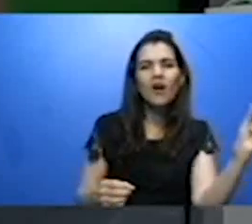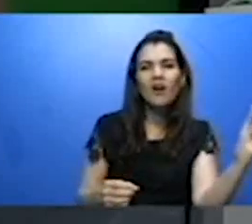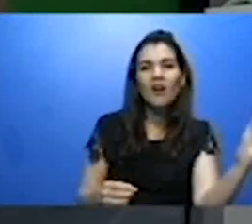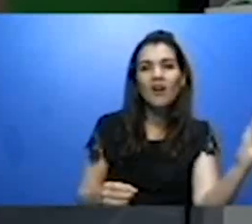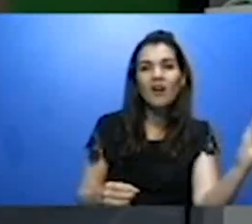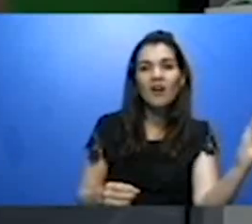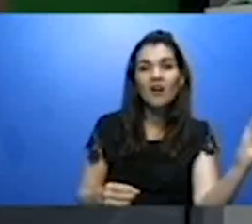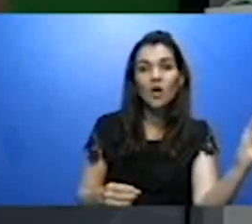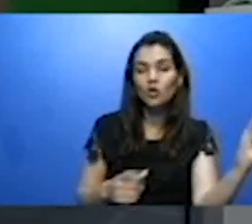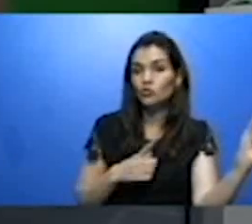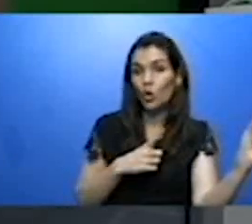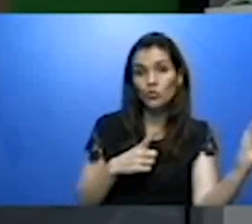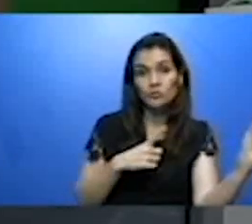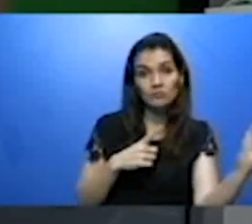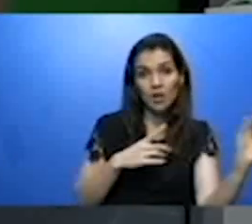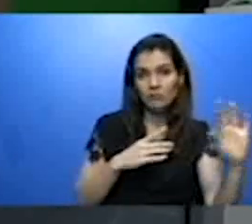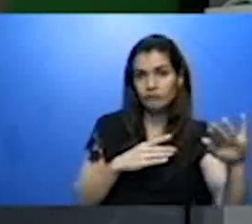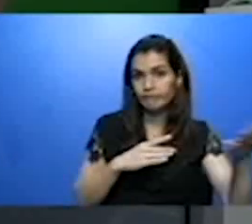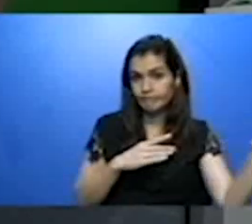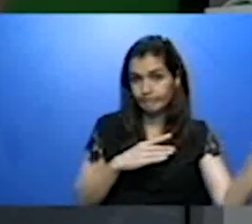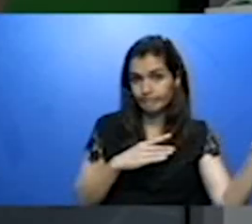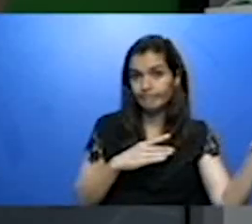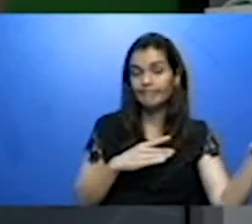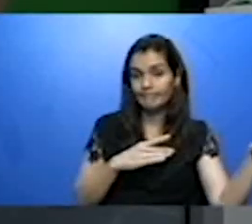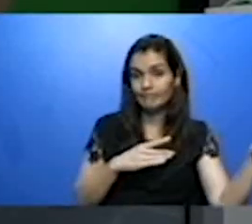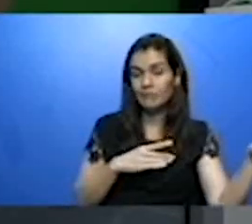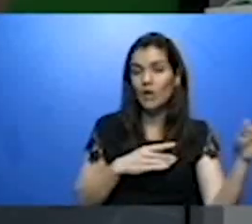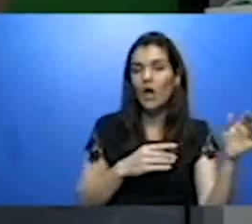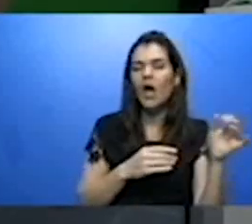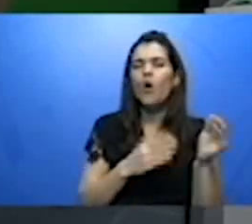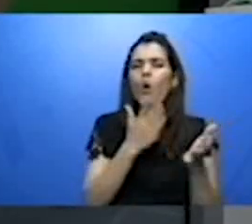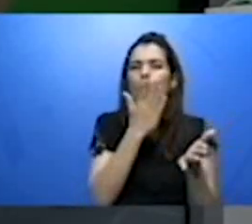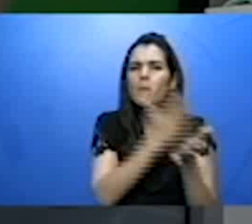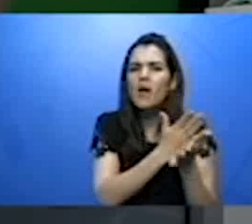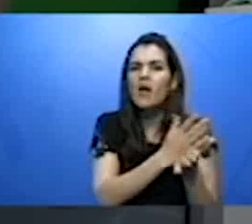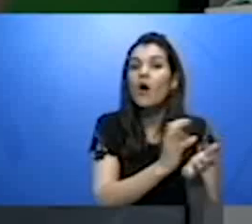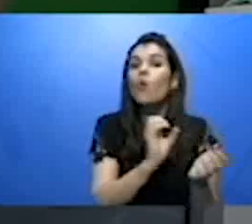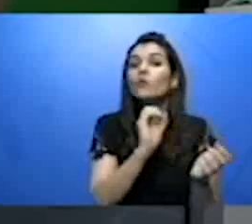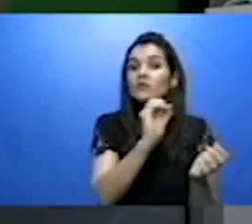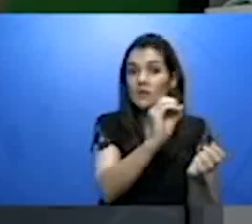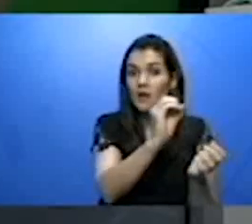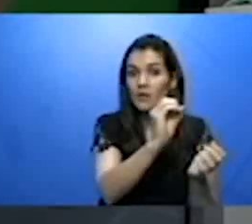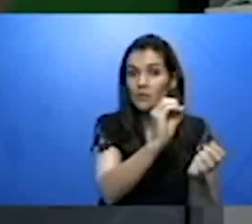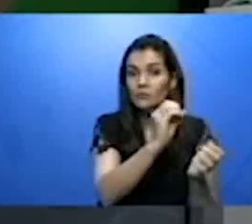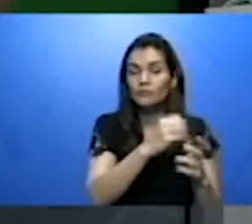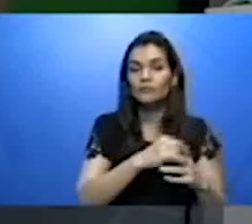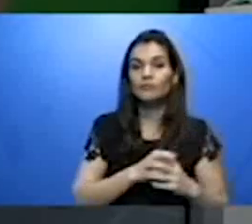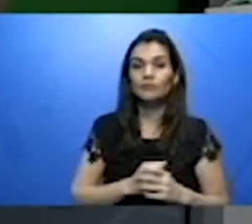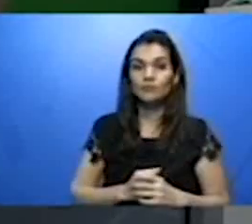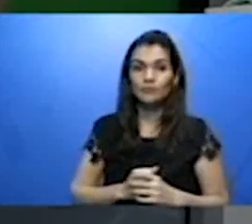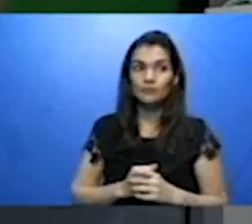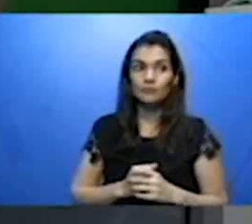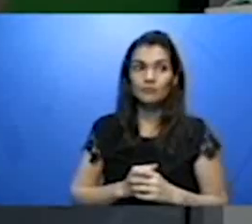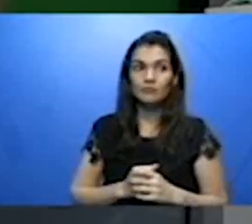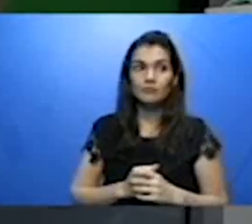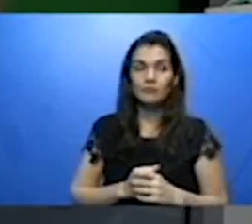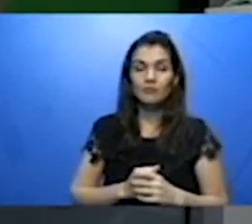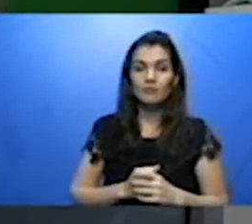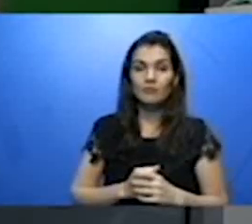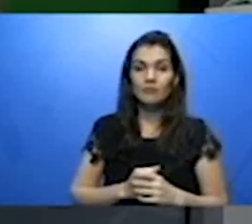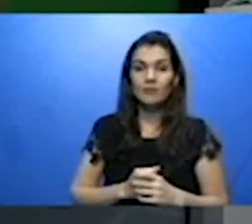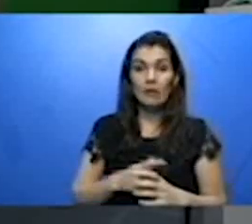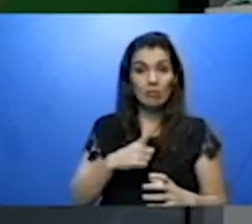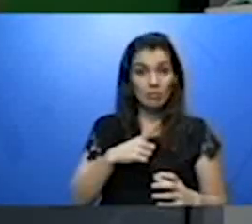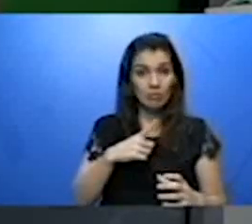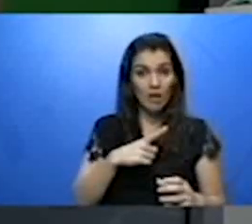ela não a gente não pode configurar Tá bom até chegar no Zé nós começamos a partir do zero então nós temos olha